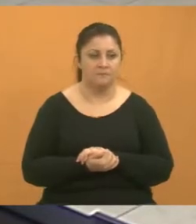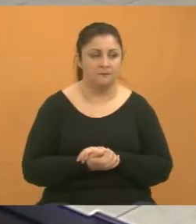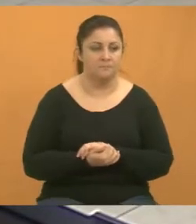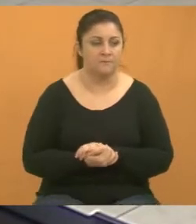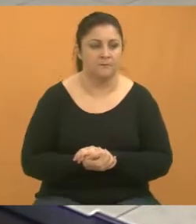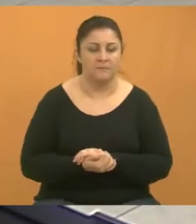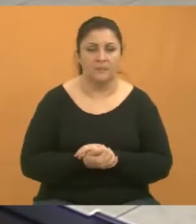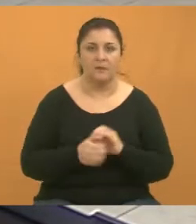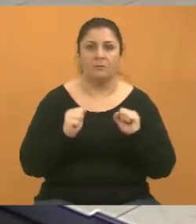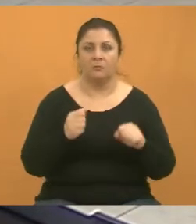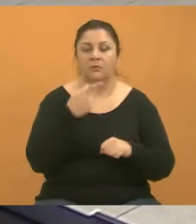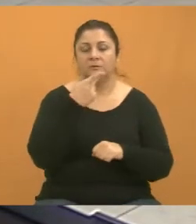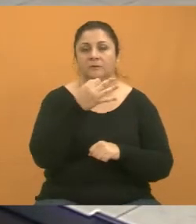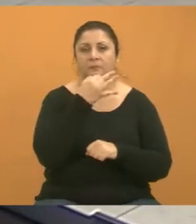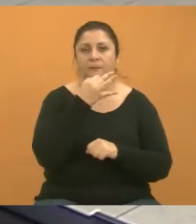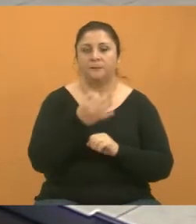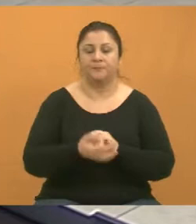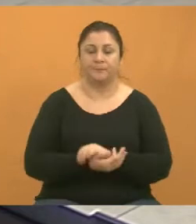O projeto continua em discussão.